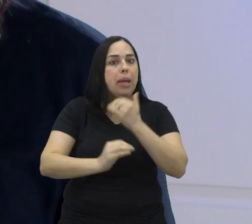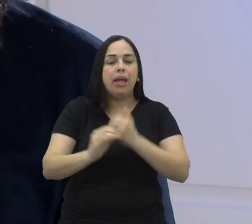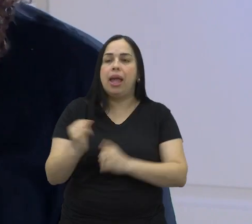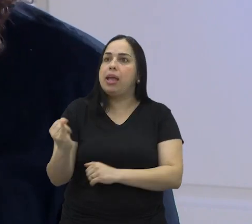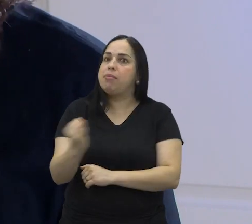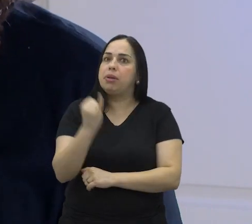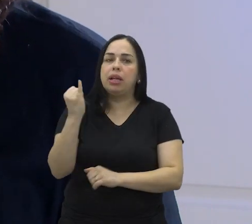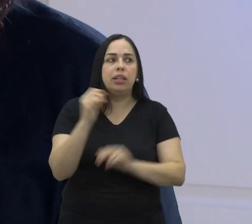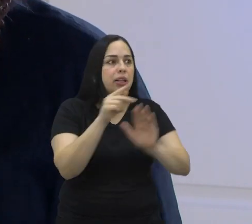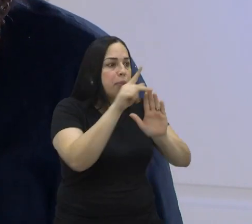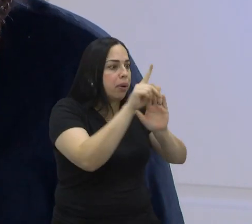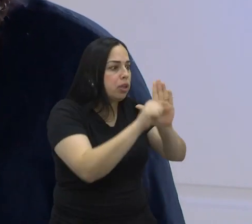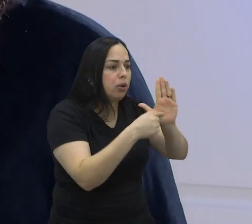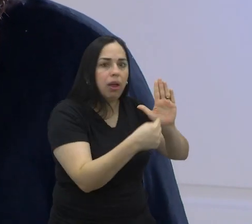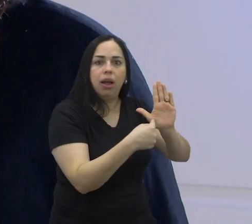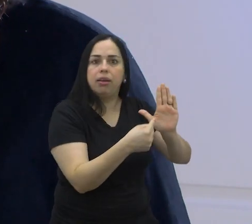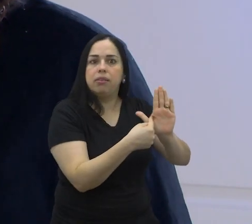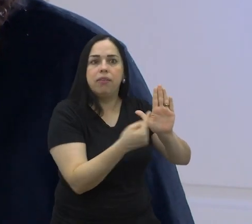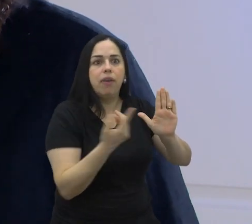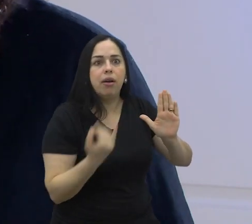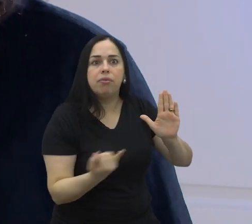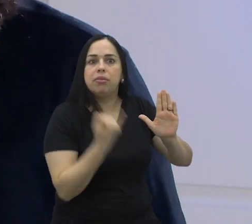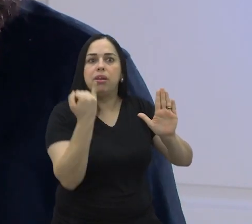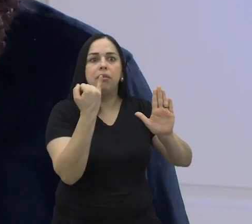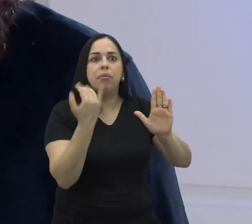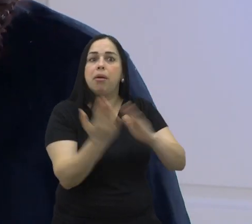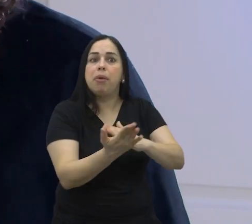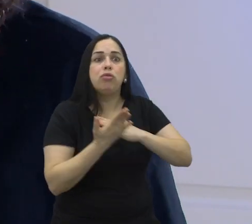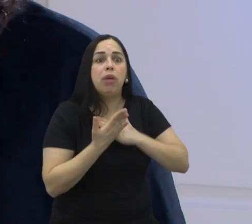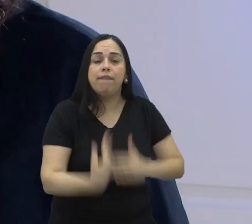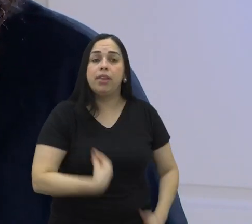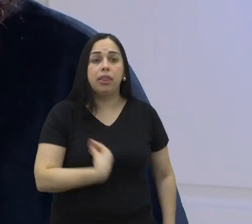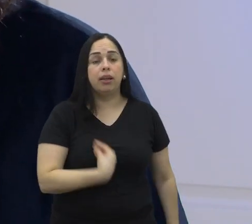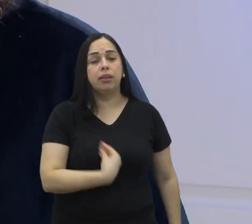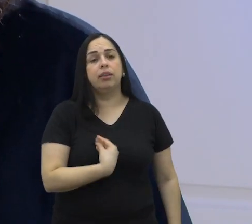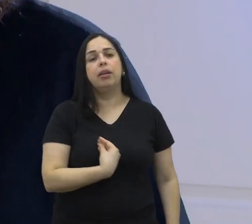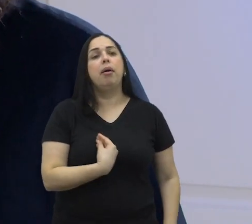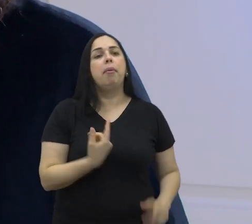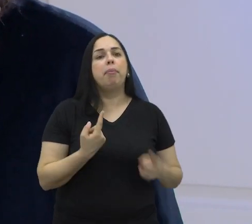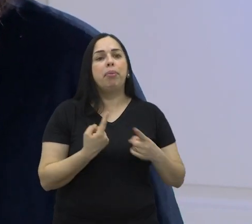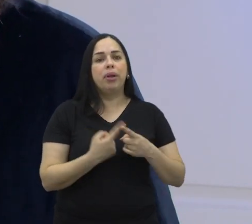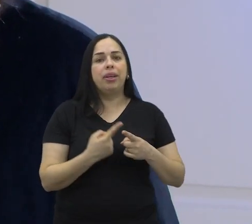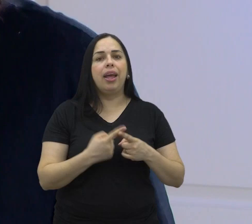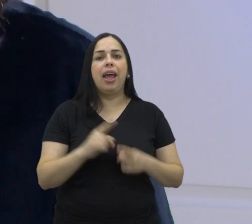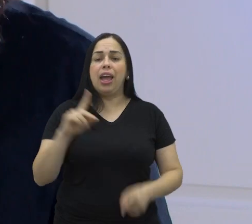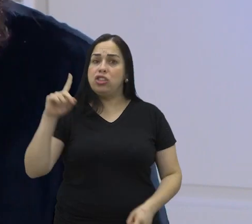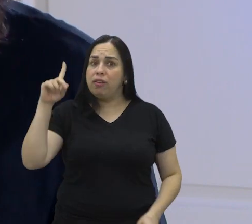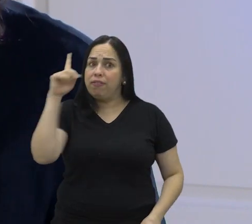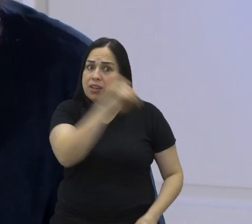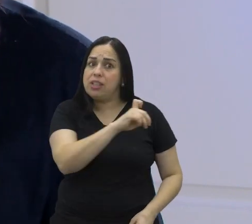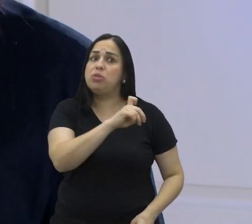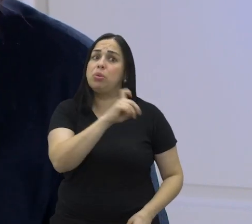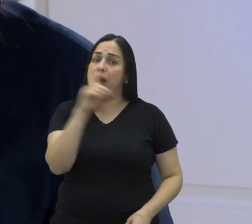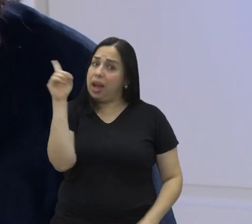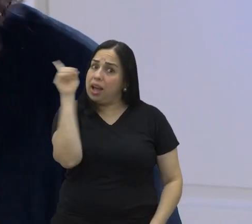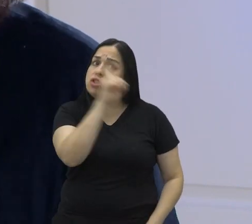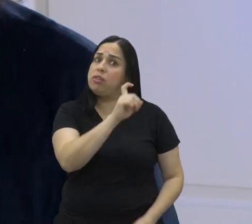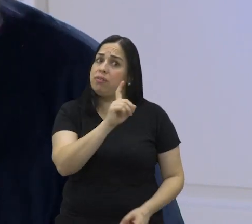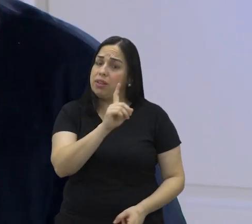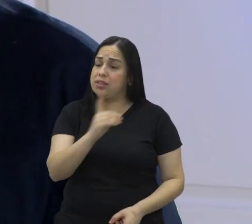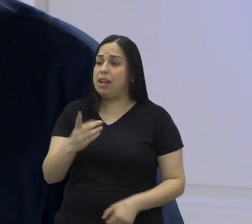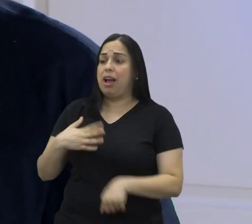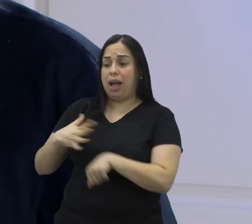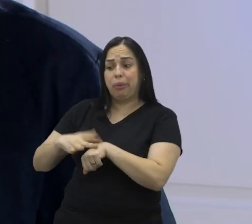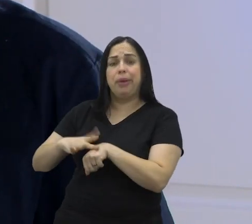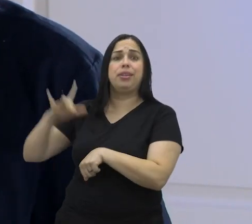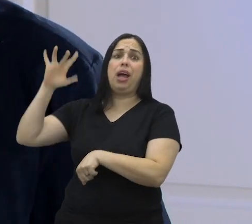crucial ter essa lei para facilitar mais a nossa vida, sabe? Porque já é uma coisa bem difícil,